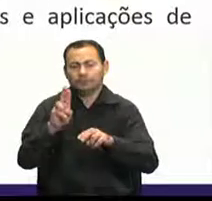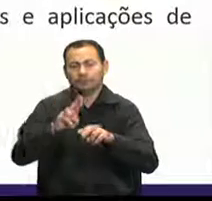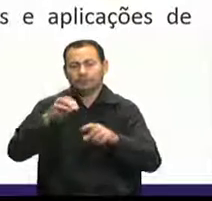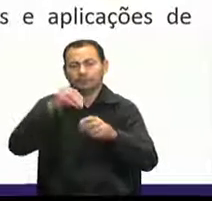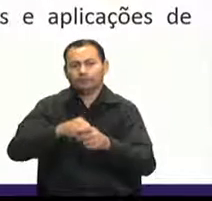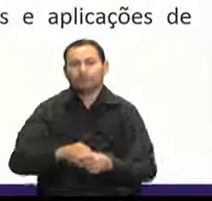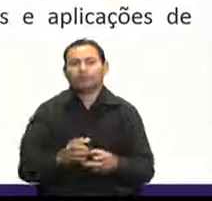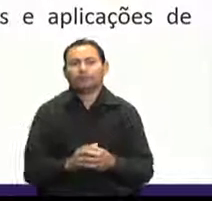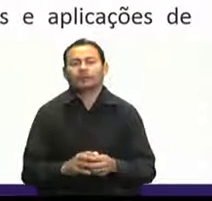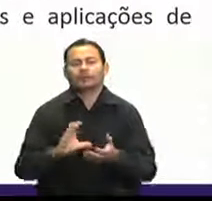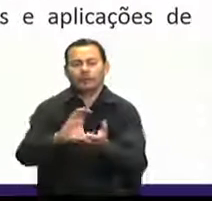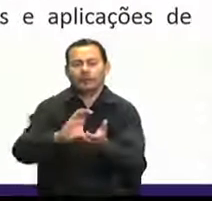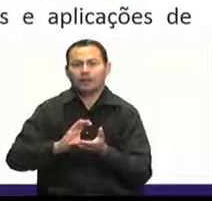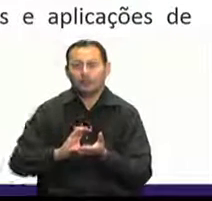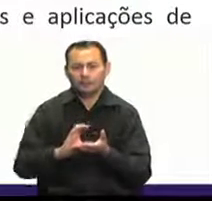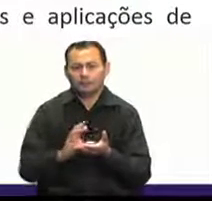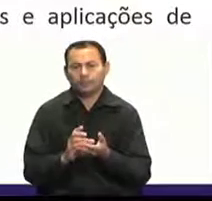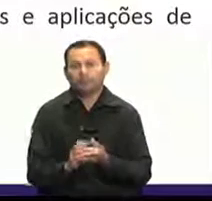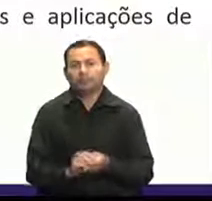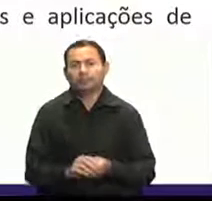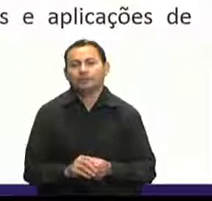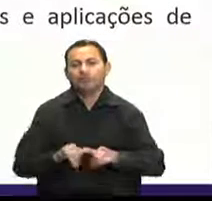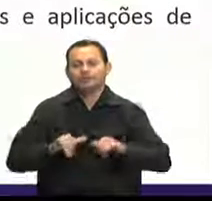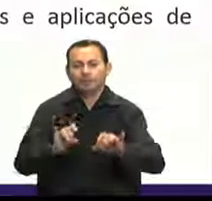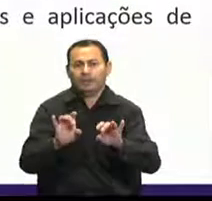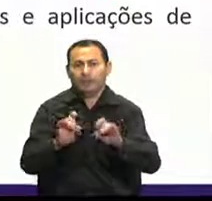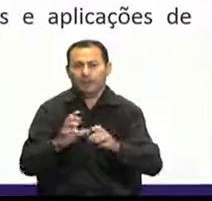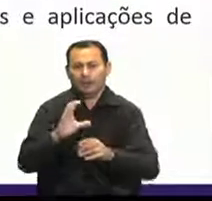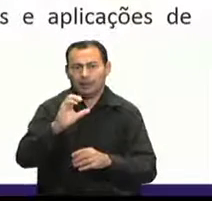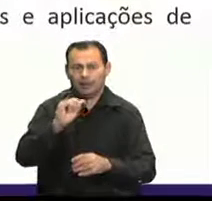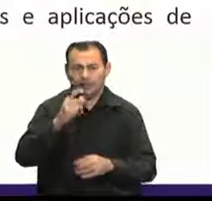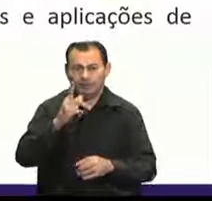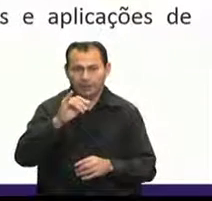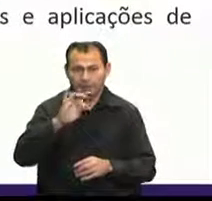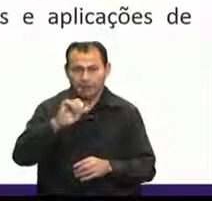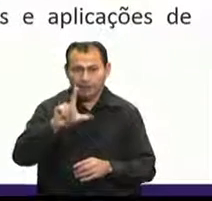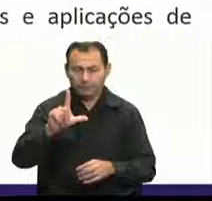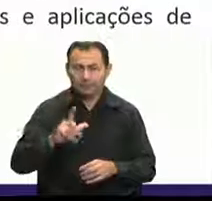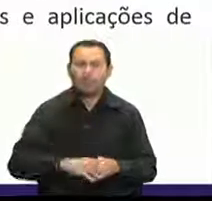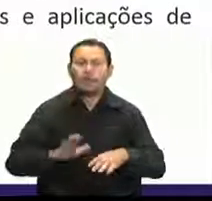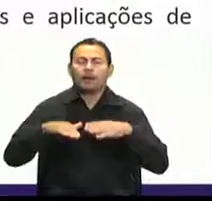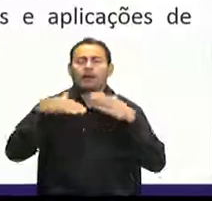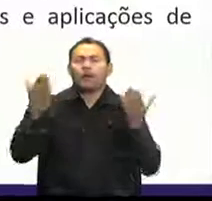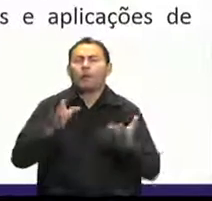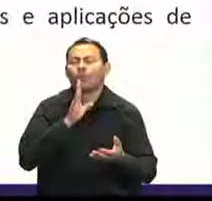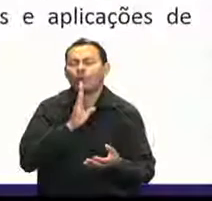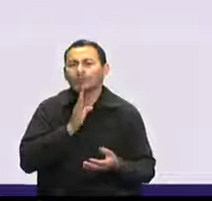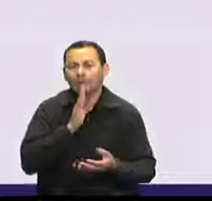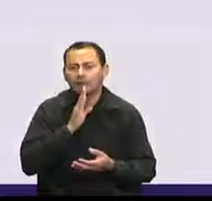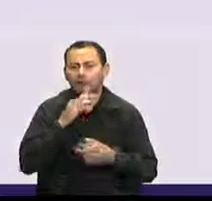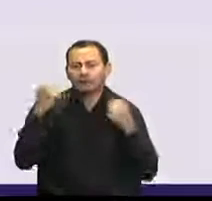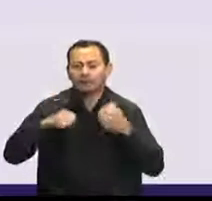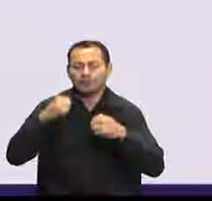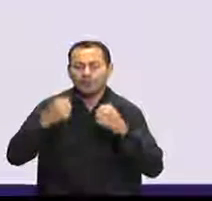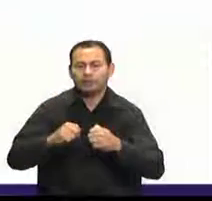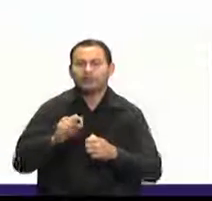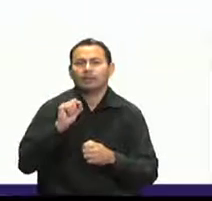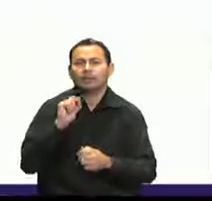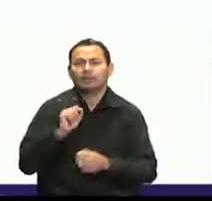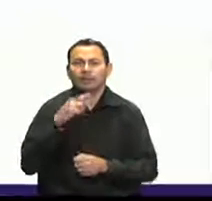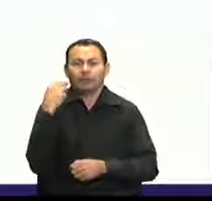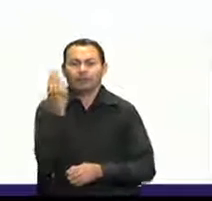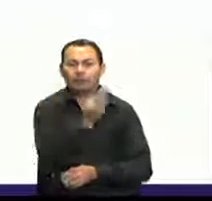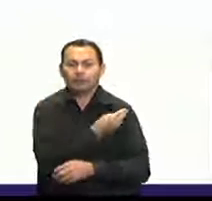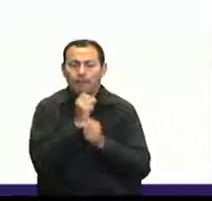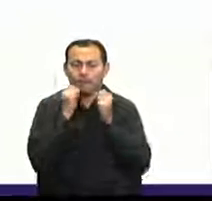de recursos nesse mercado de capitais quais são os conhecimentos necessários para que a